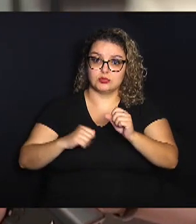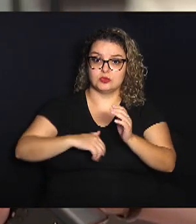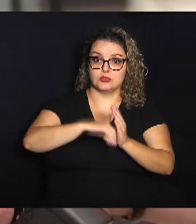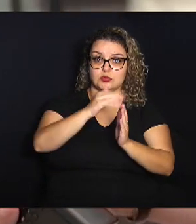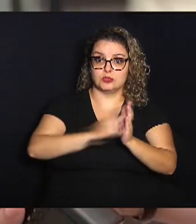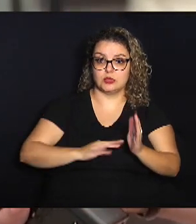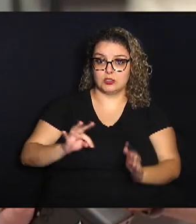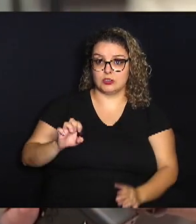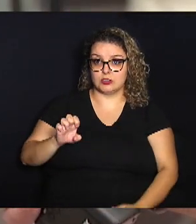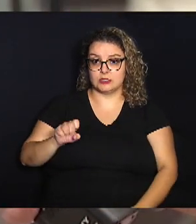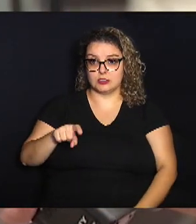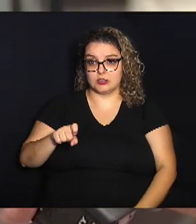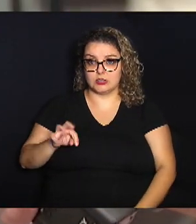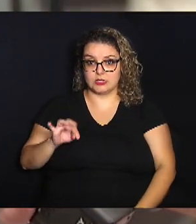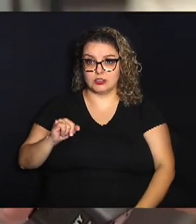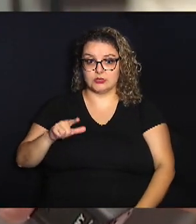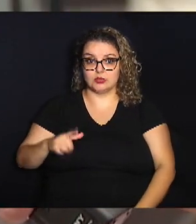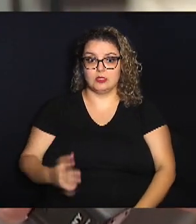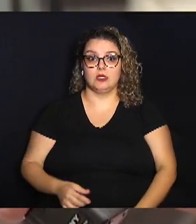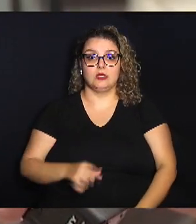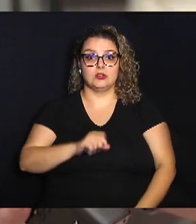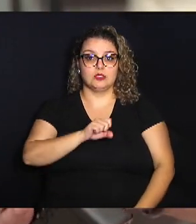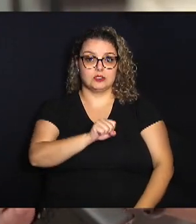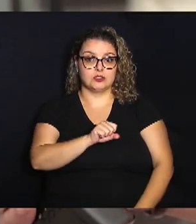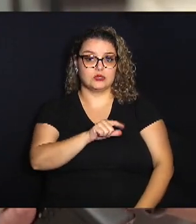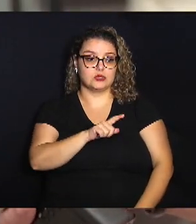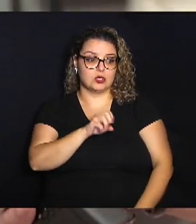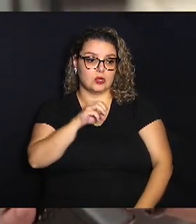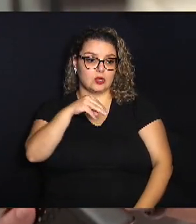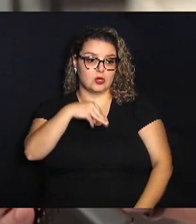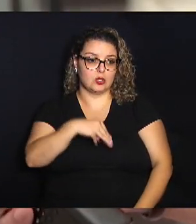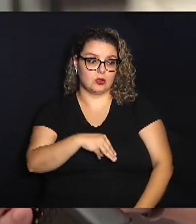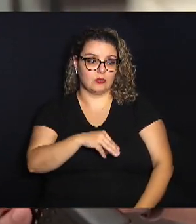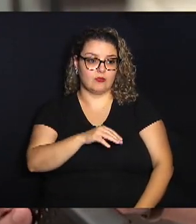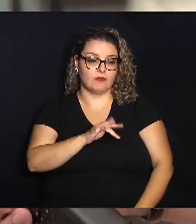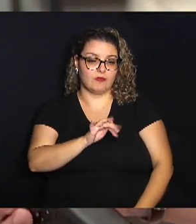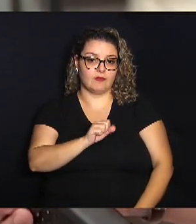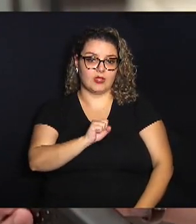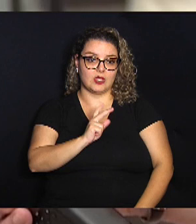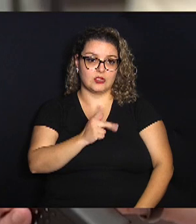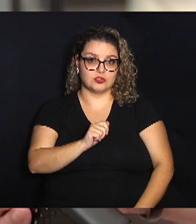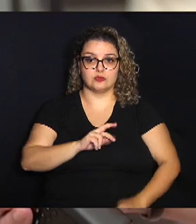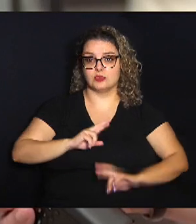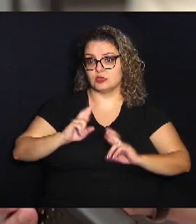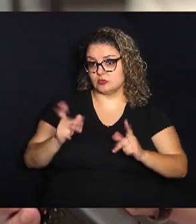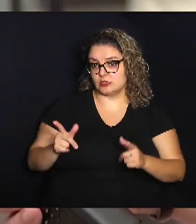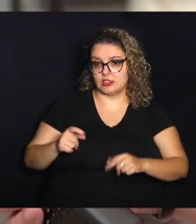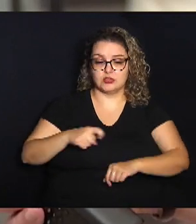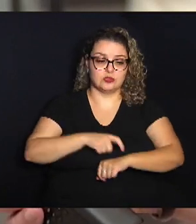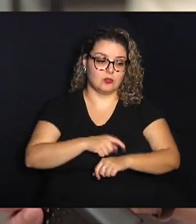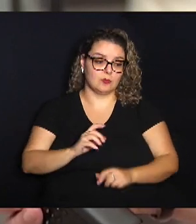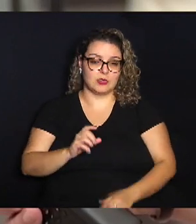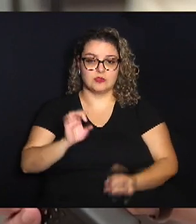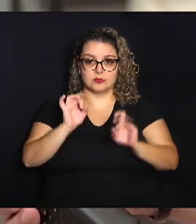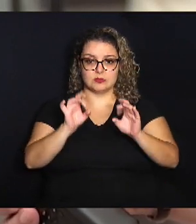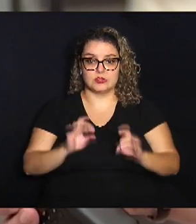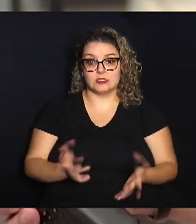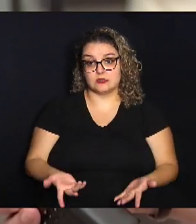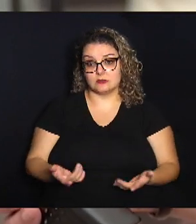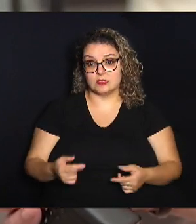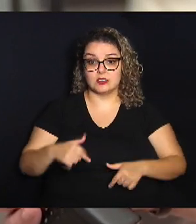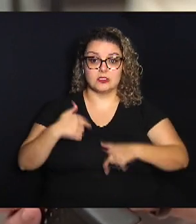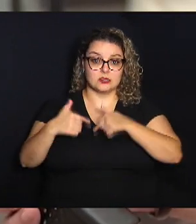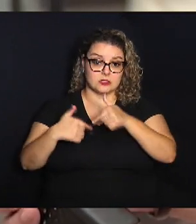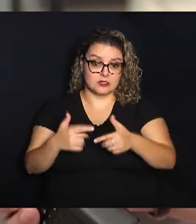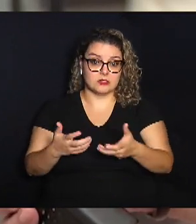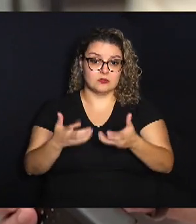A slow fashion, né, uma moda temporal que não tem época, e levando em conta que a gente quer trabalhar